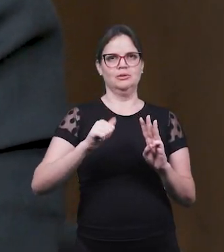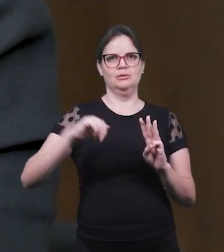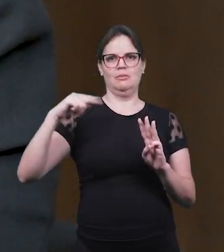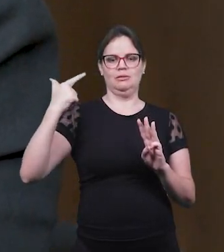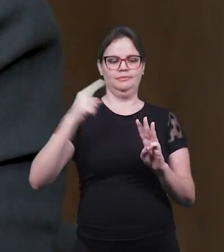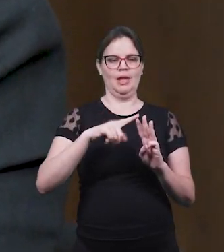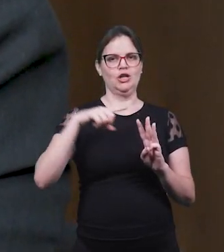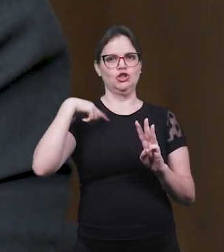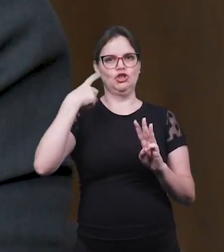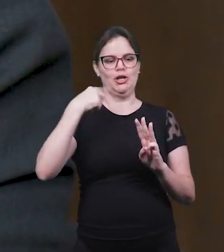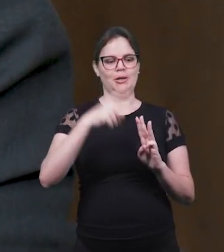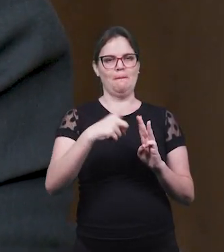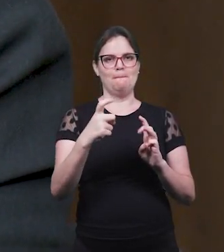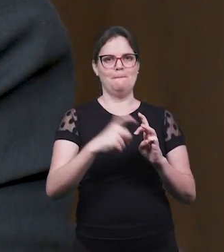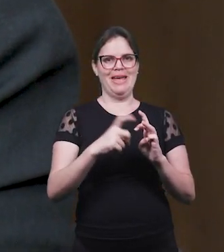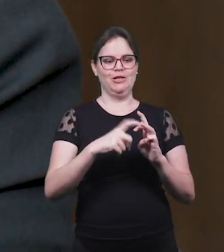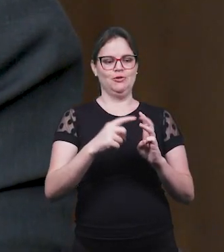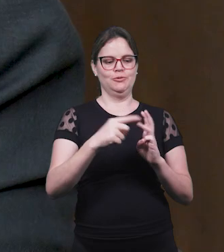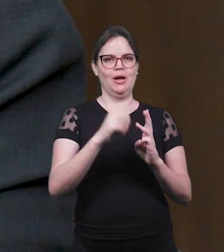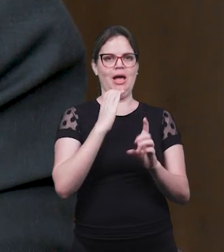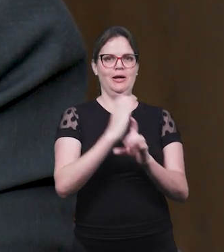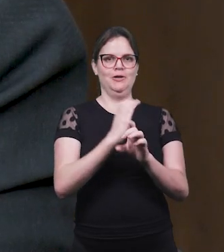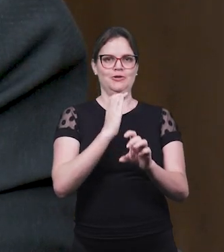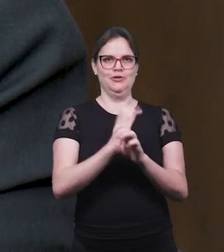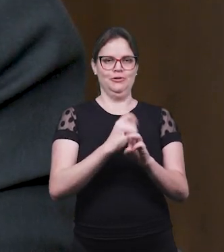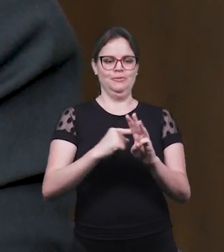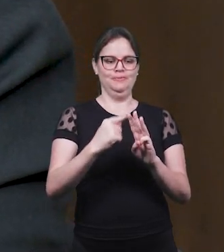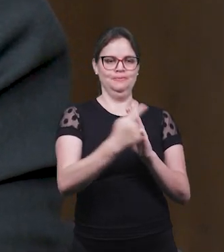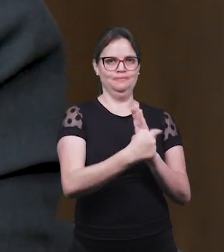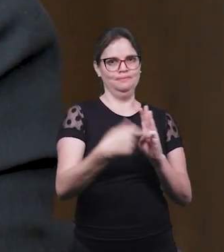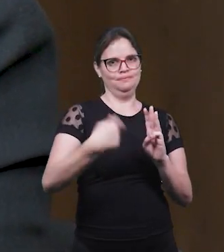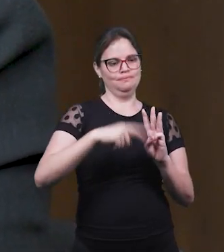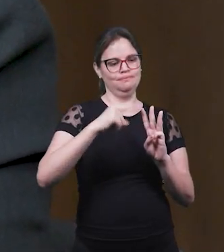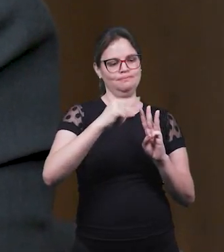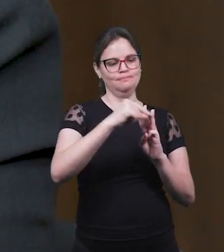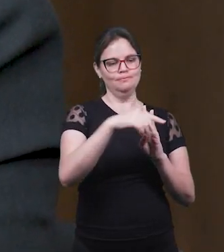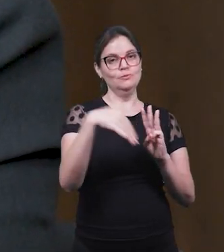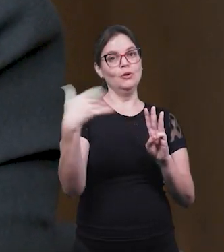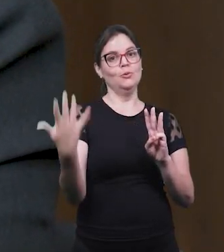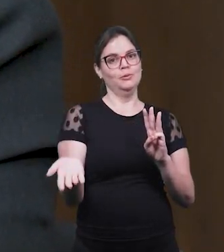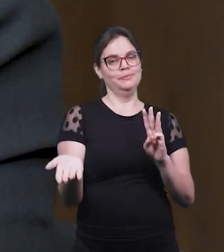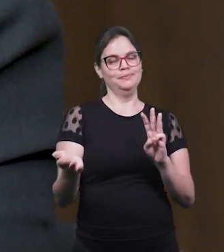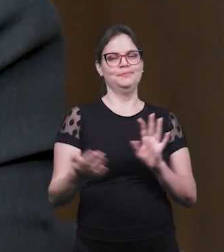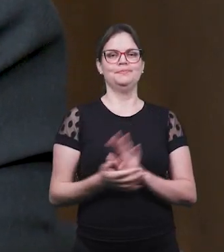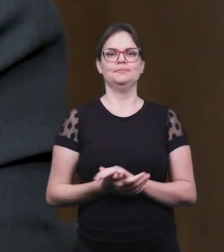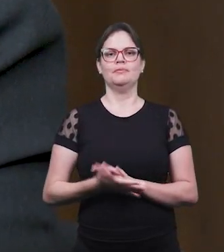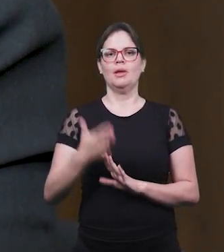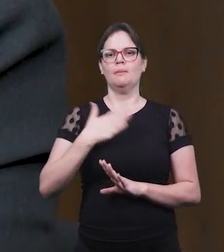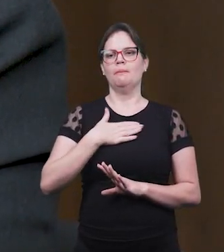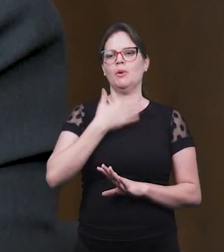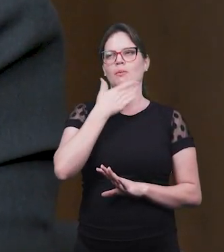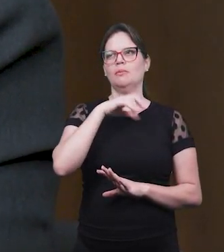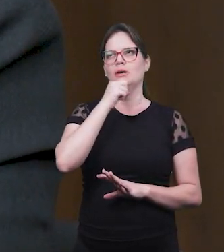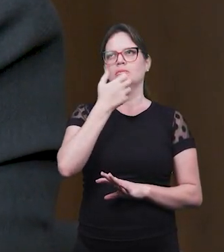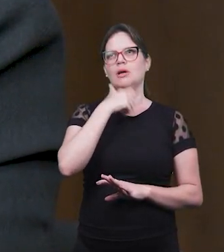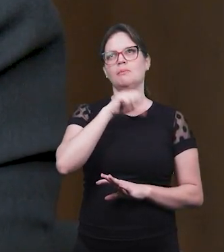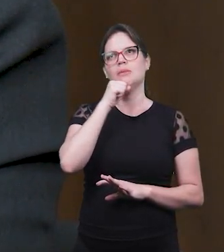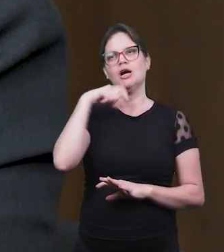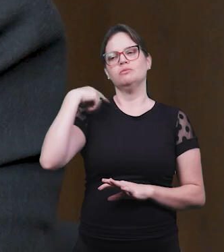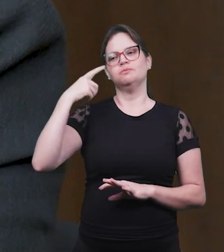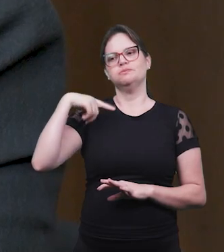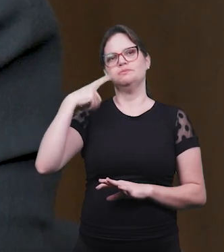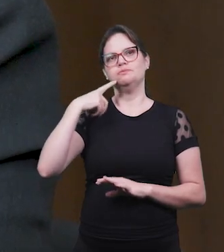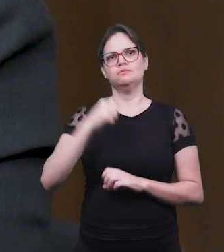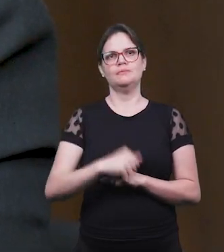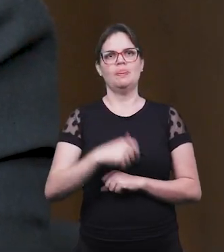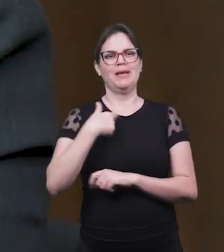tradicionais, era direito, medicina ou engenharia. Tinha que escolher uma das 3. Meus pais advogados, e eu via o dia a dia deles e